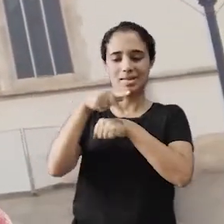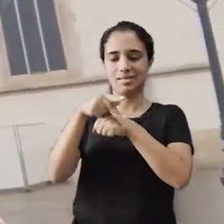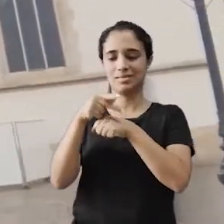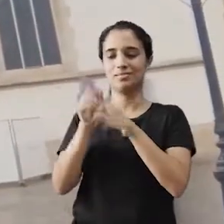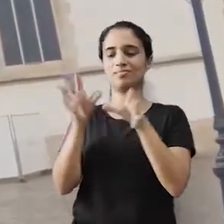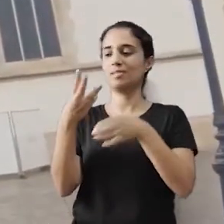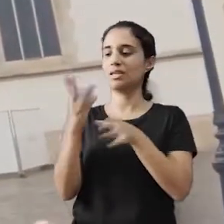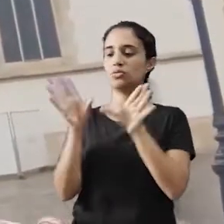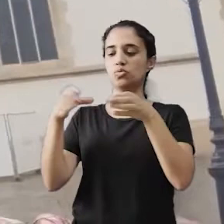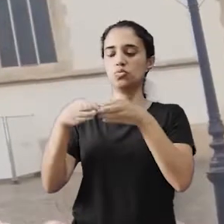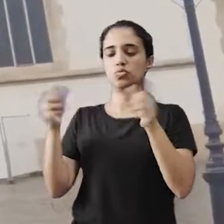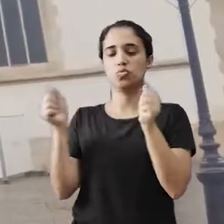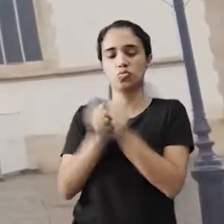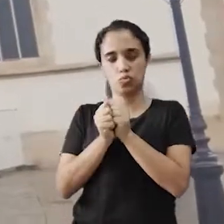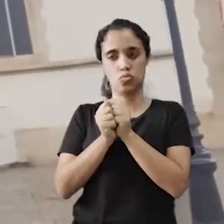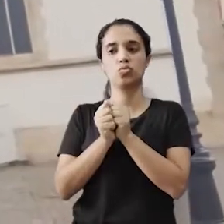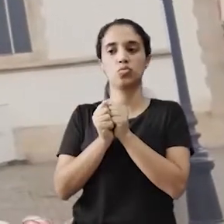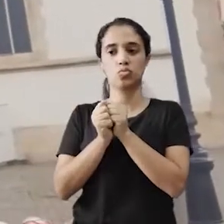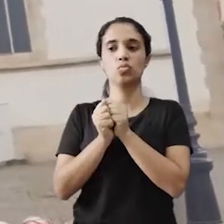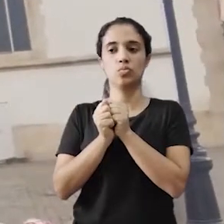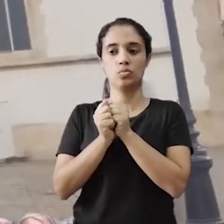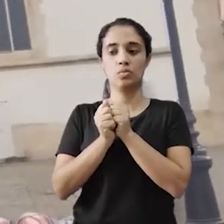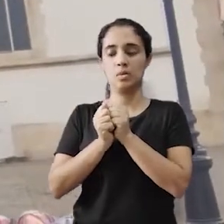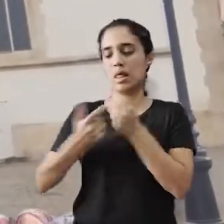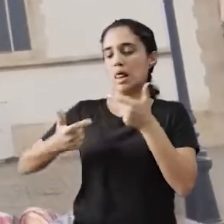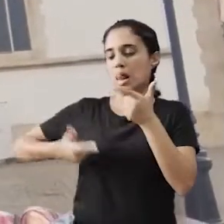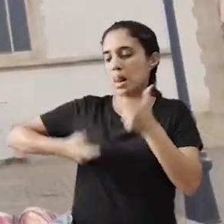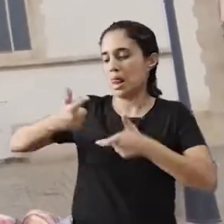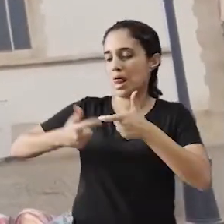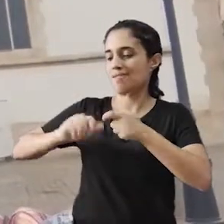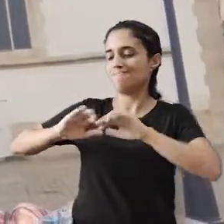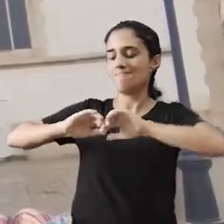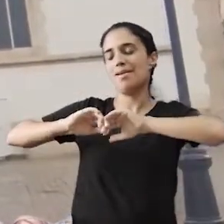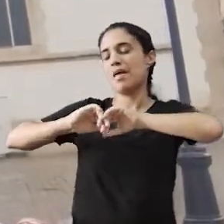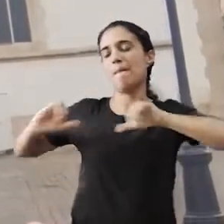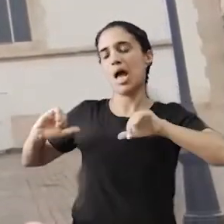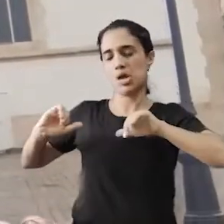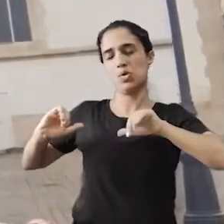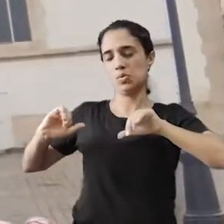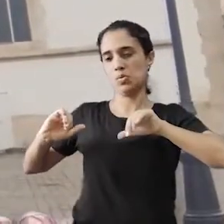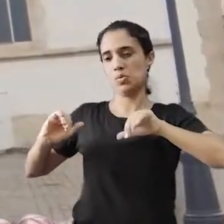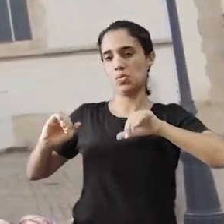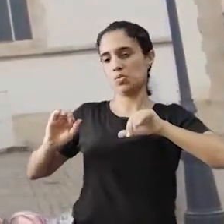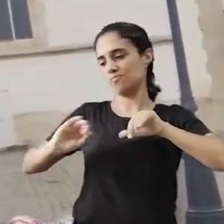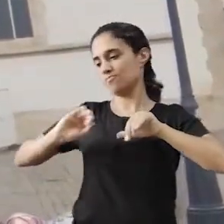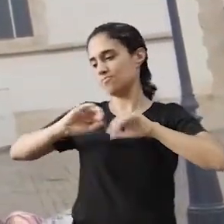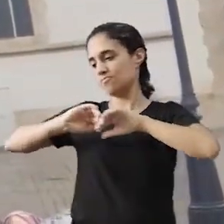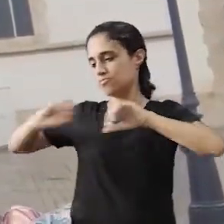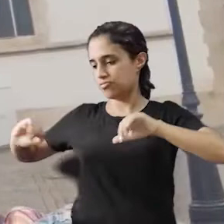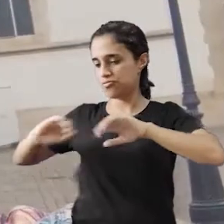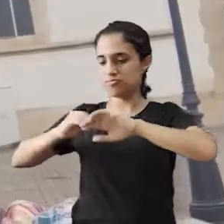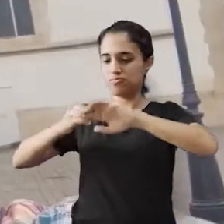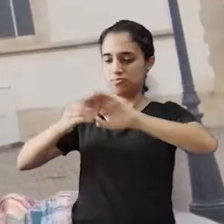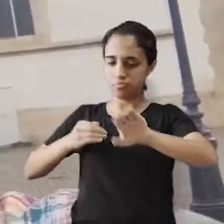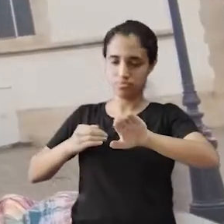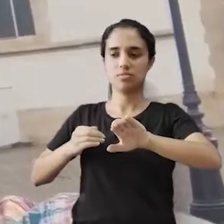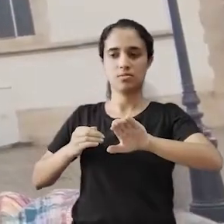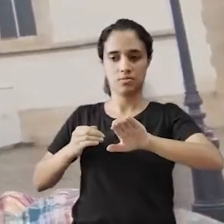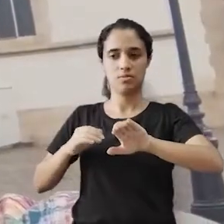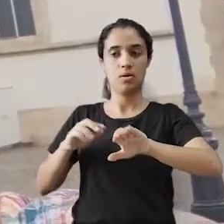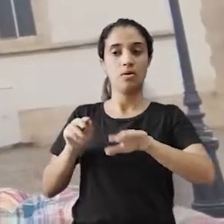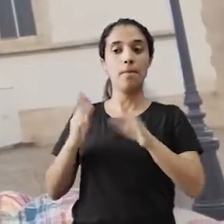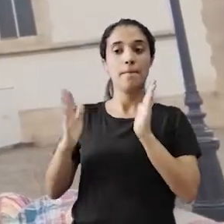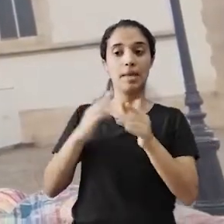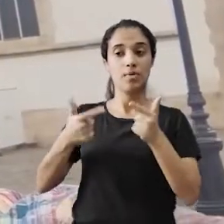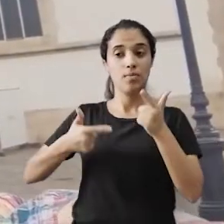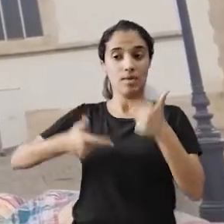três reinos que tiveram conflitos, separaram por conta da Iugoslávia, então tá ligado à